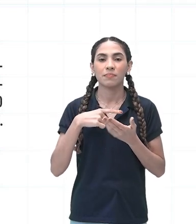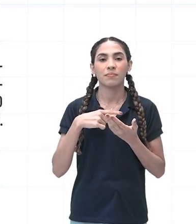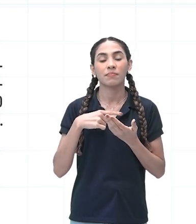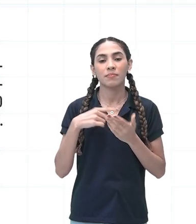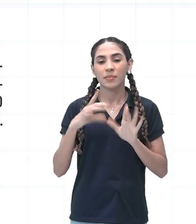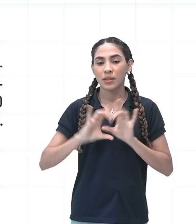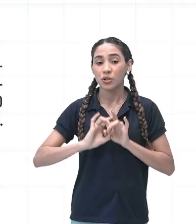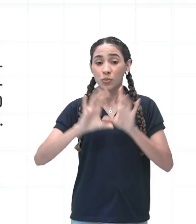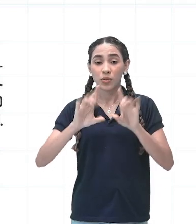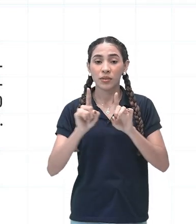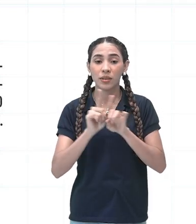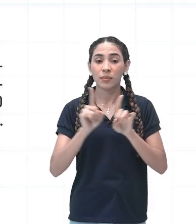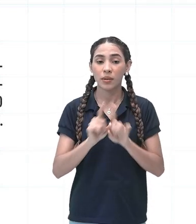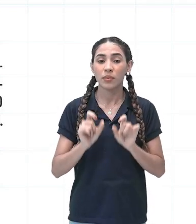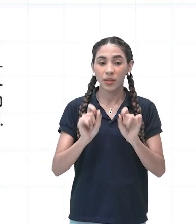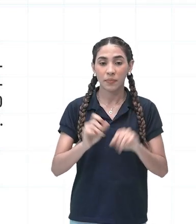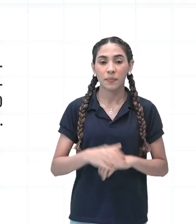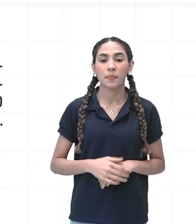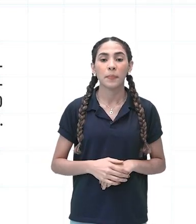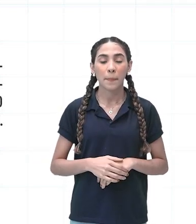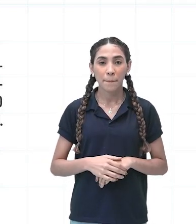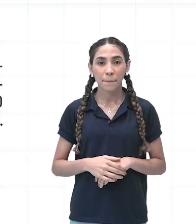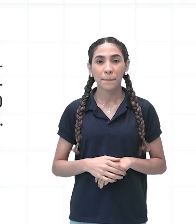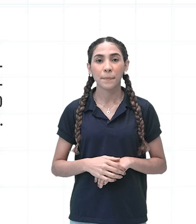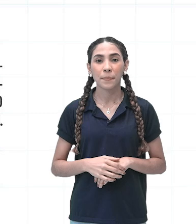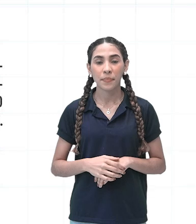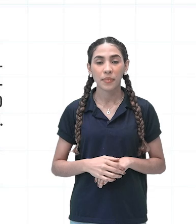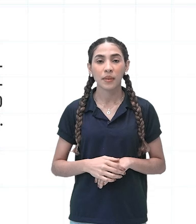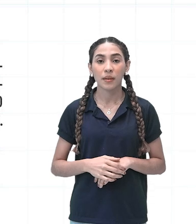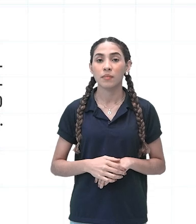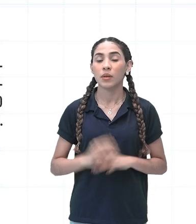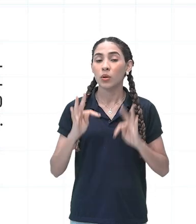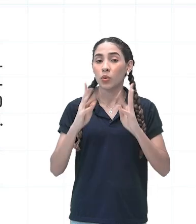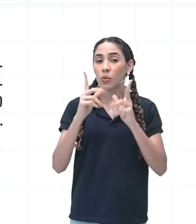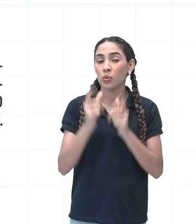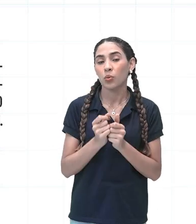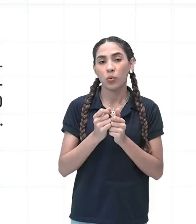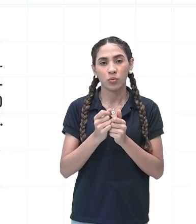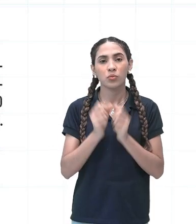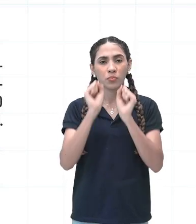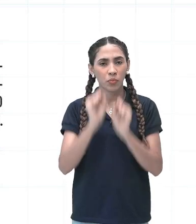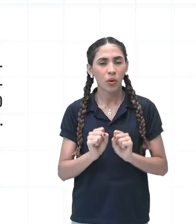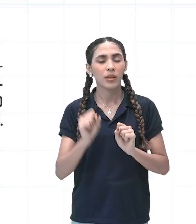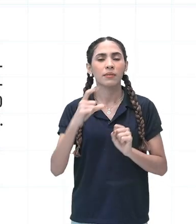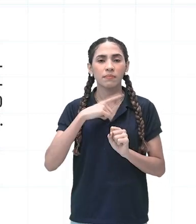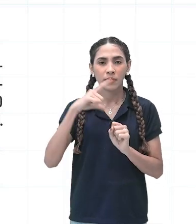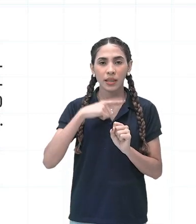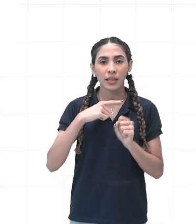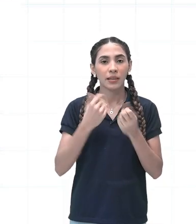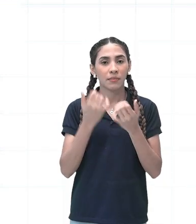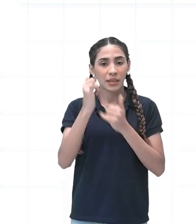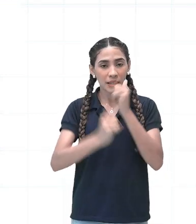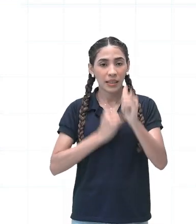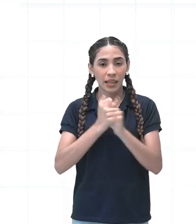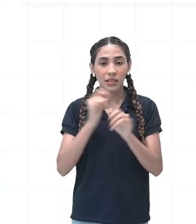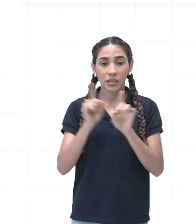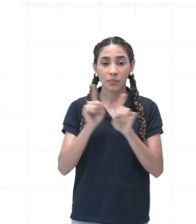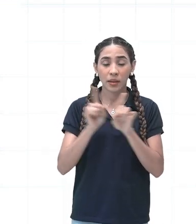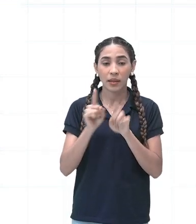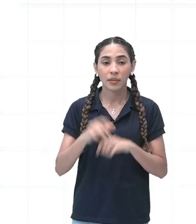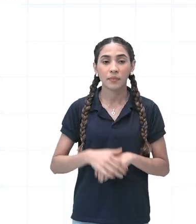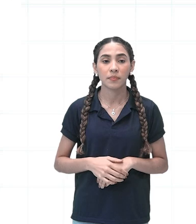está disponível de maneira, né, disponível para todos na internet. Pode passar, por favor.